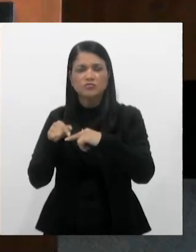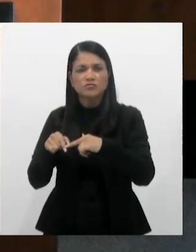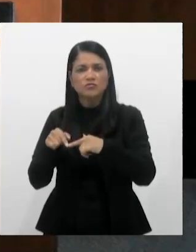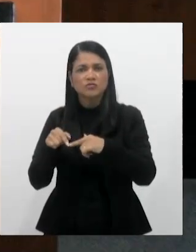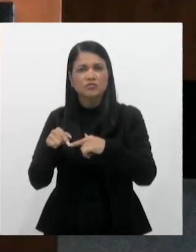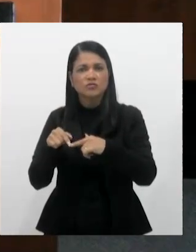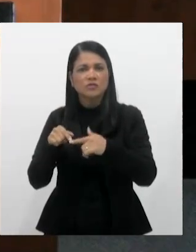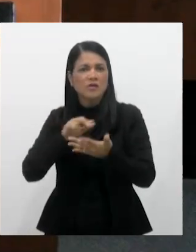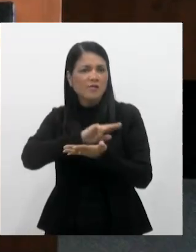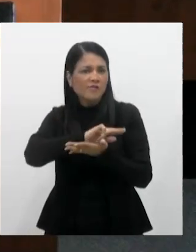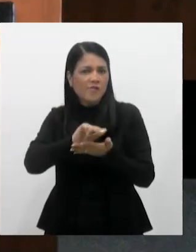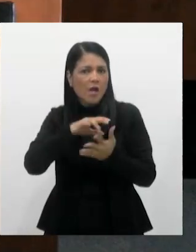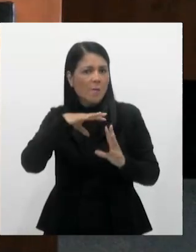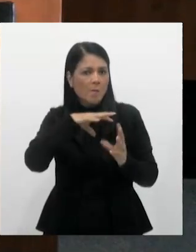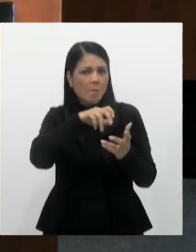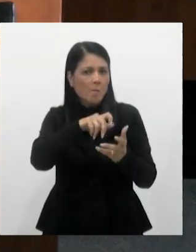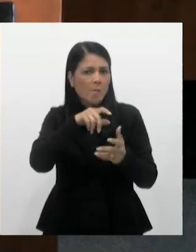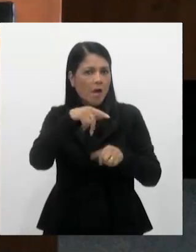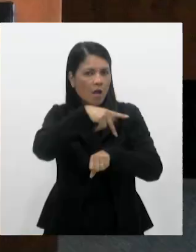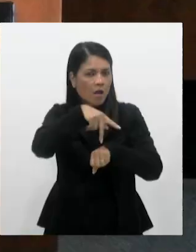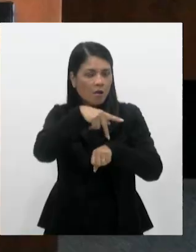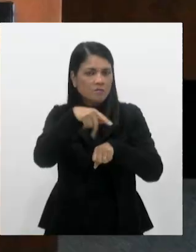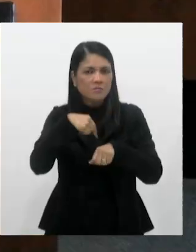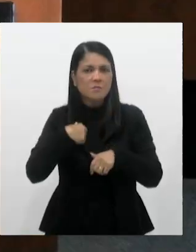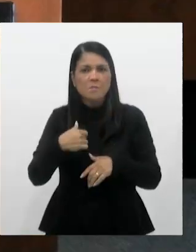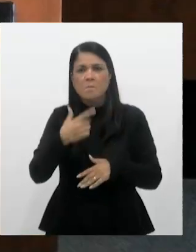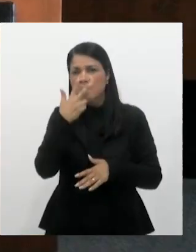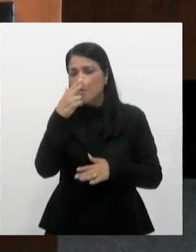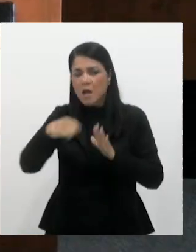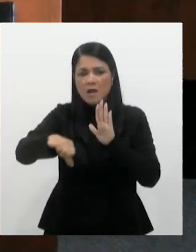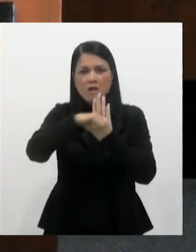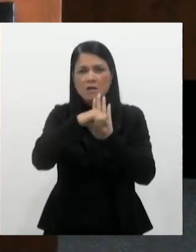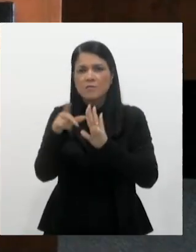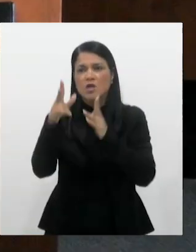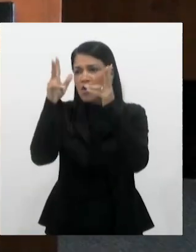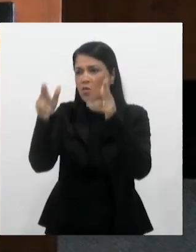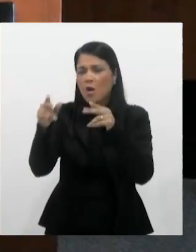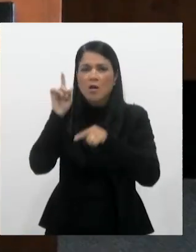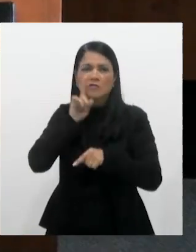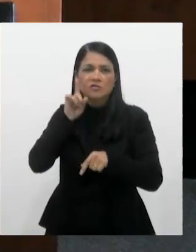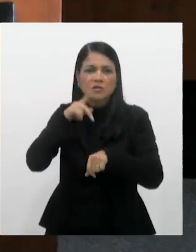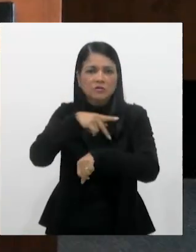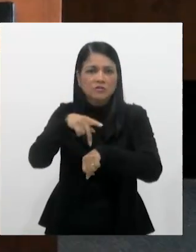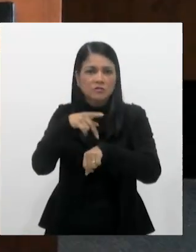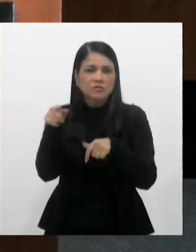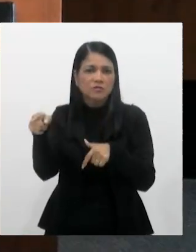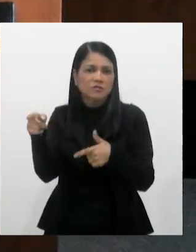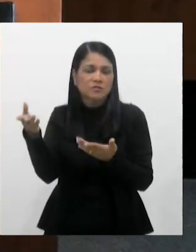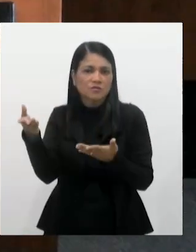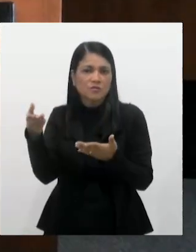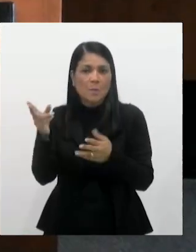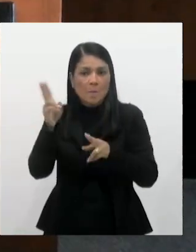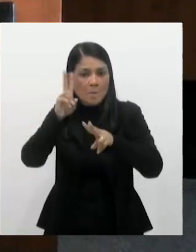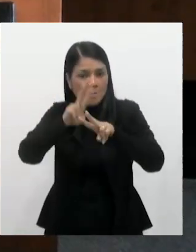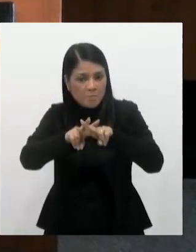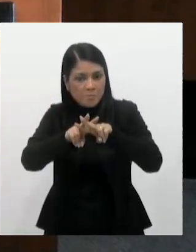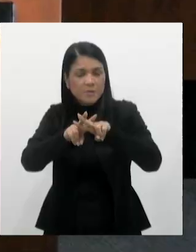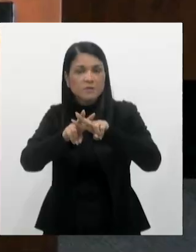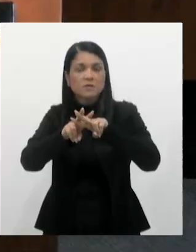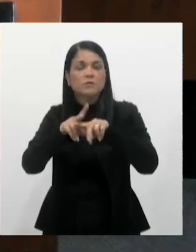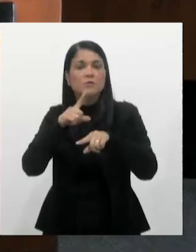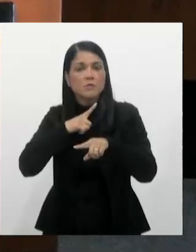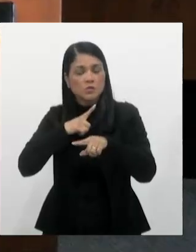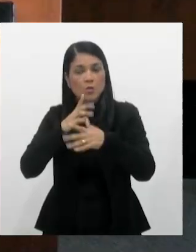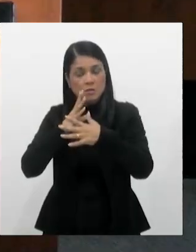considerada um criminoso. Vejam o que está acontecendo nos Estados Unidos, né? Prendendo, inclusive imigrantes legais, com